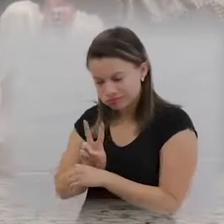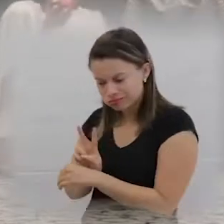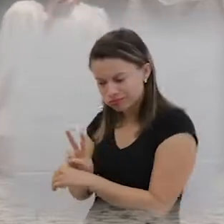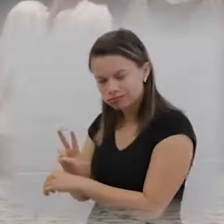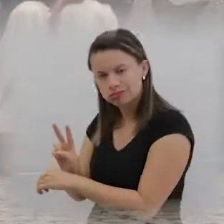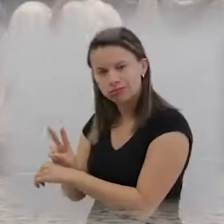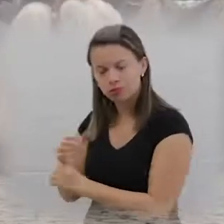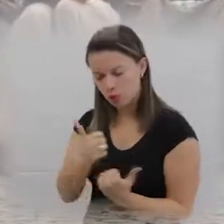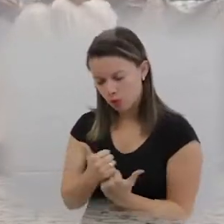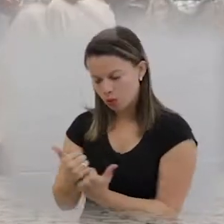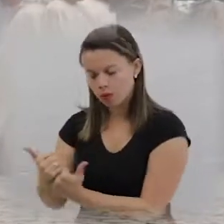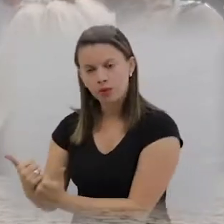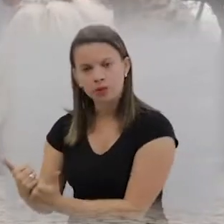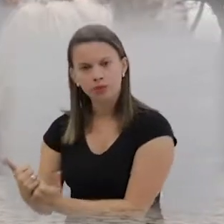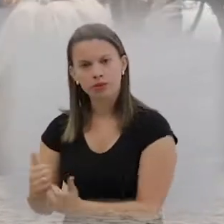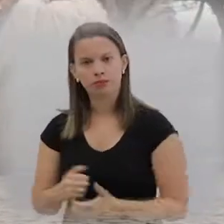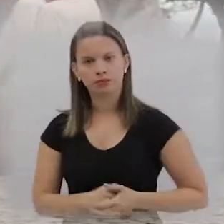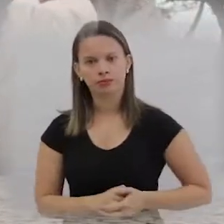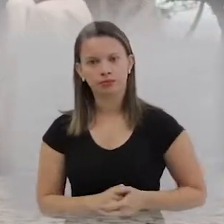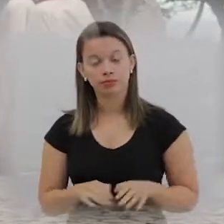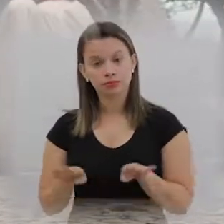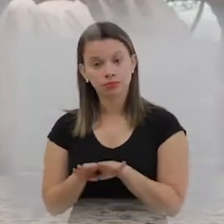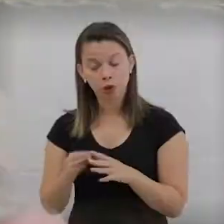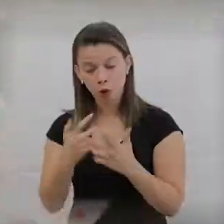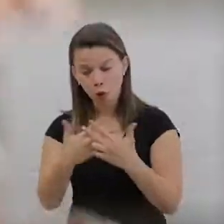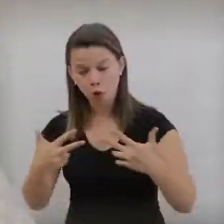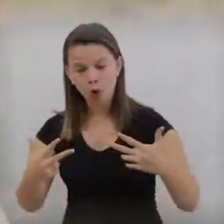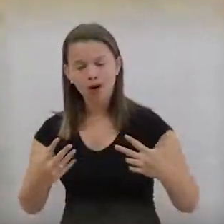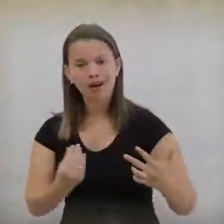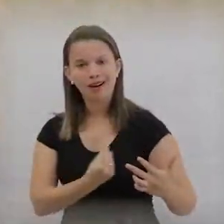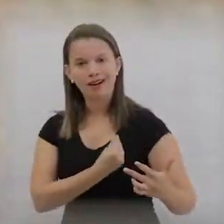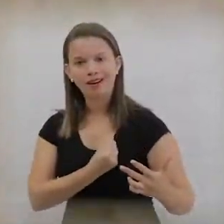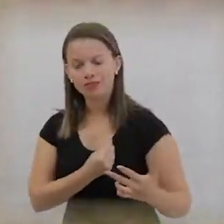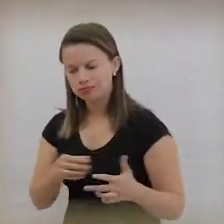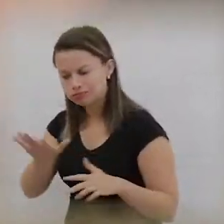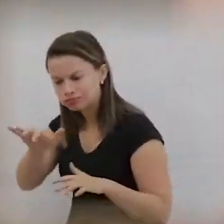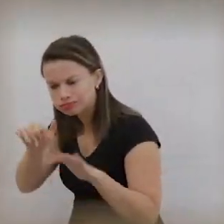também de matérias vivas, né?